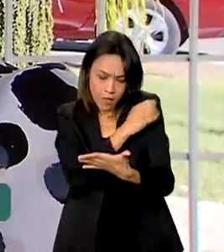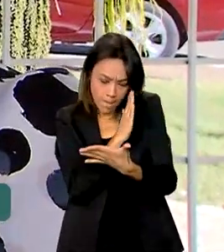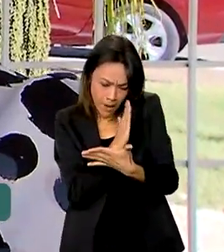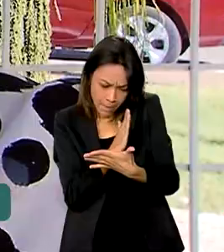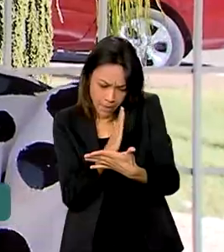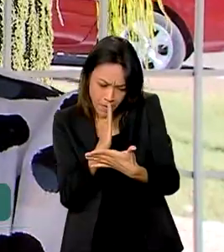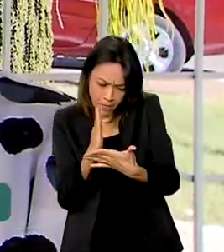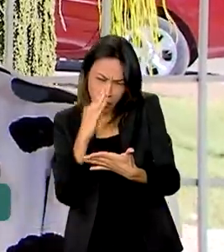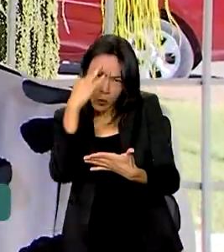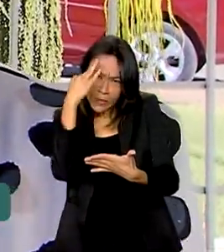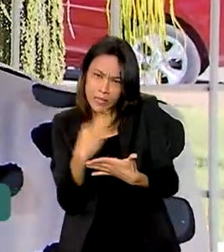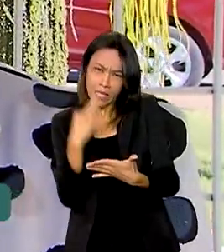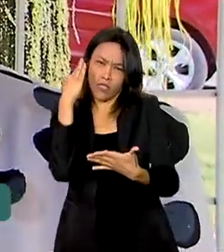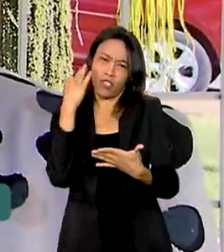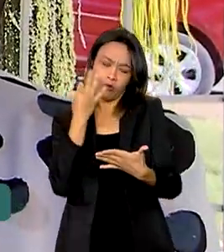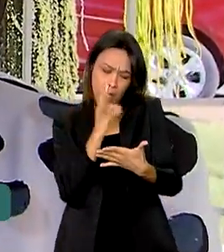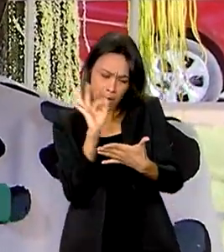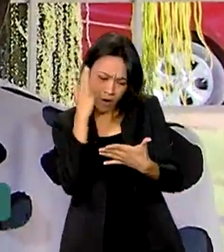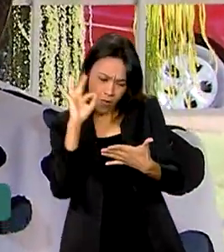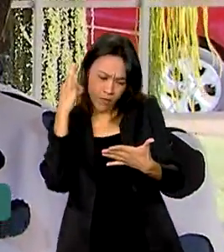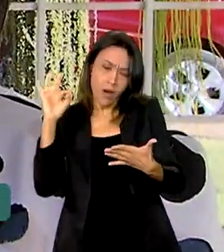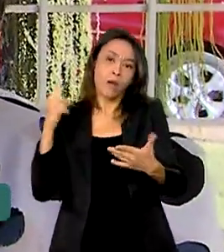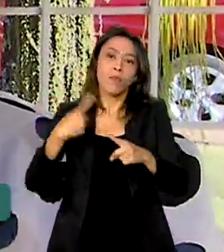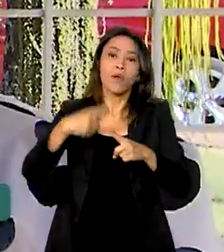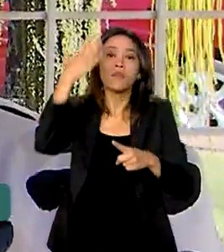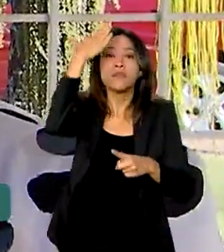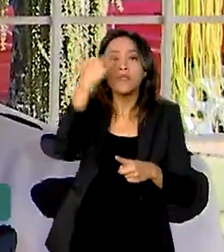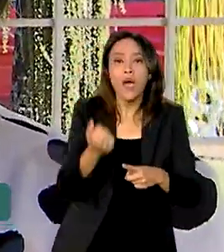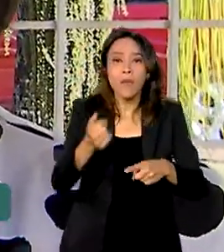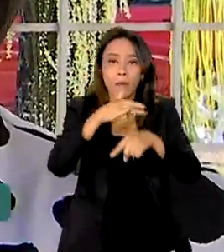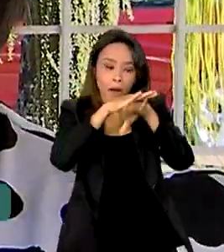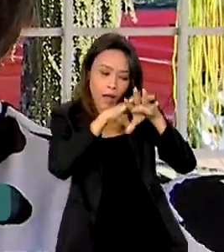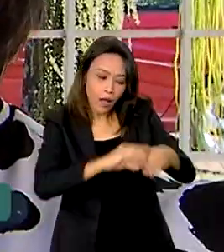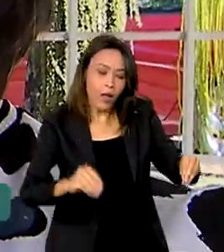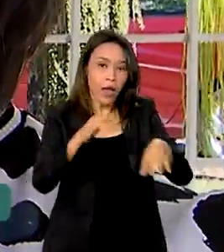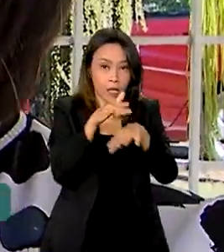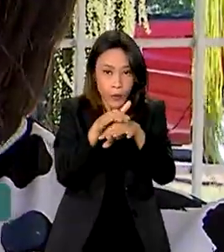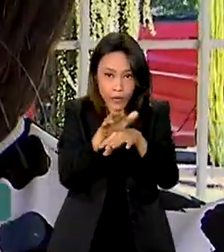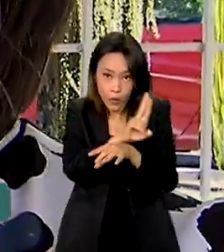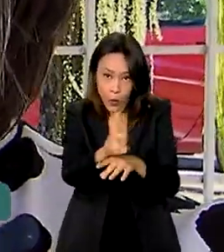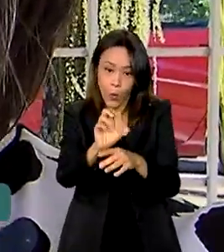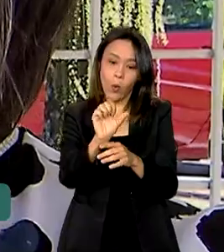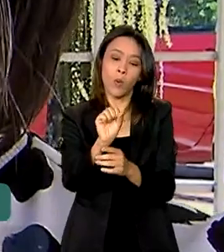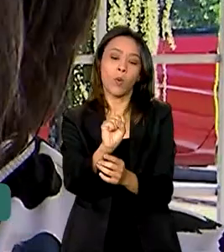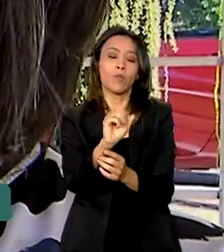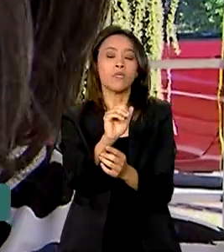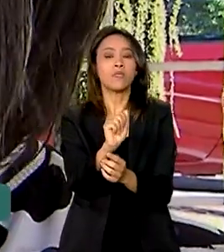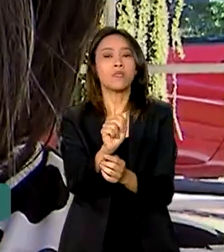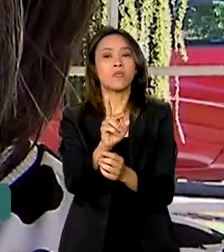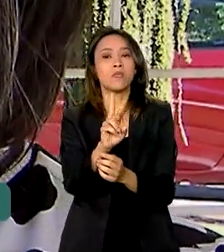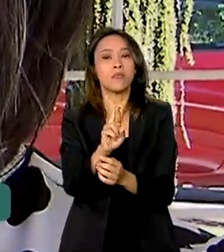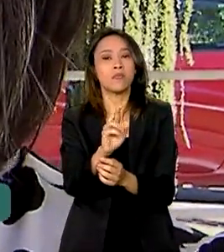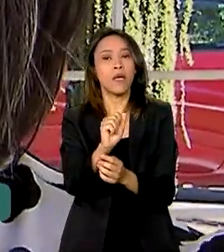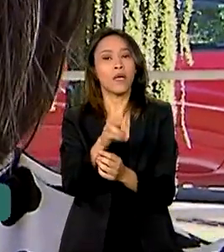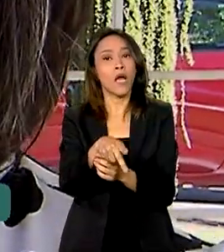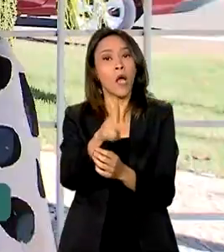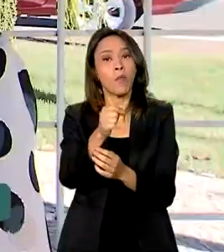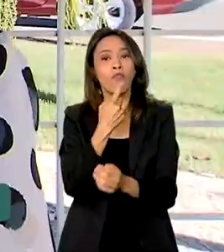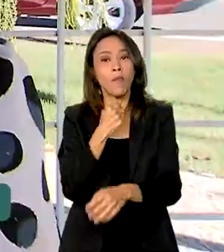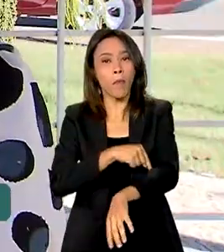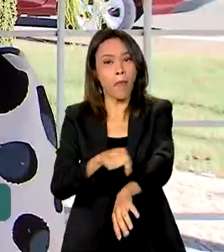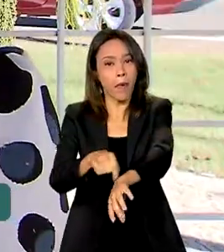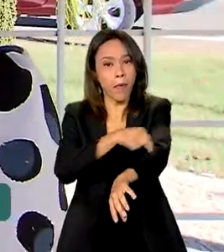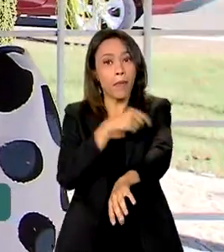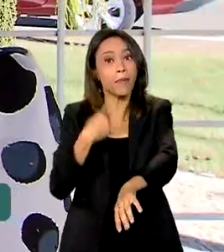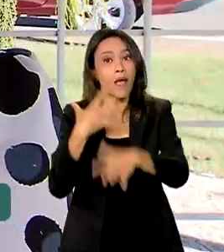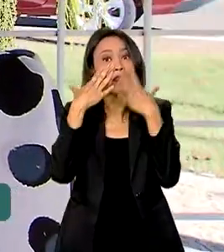em dia, porque sabe que para eliminar doenças como o sarampo, é preciso a atenção dos pais. A